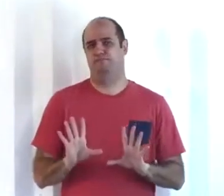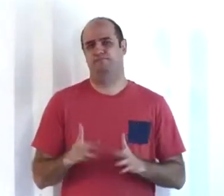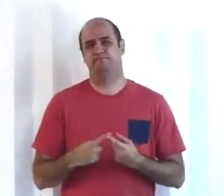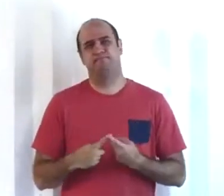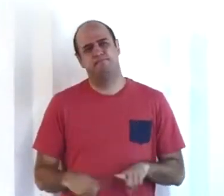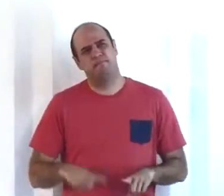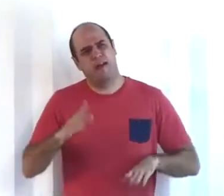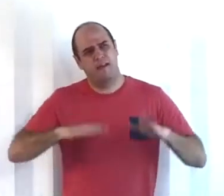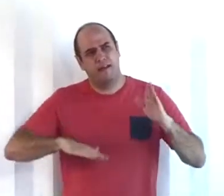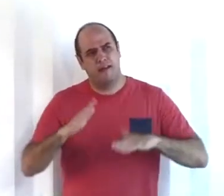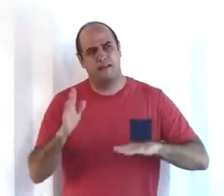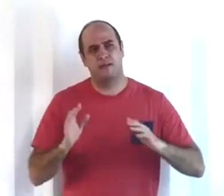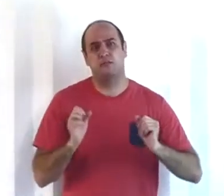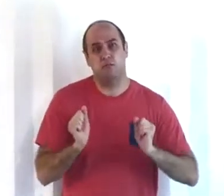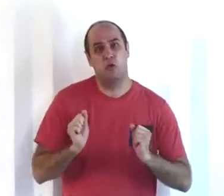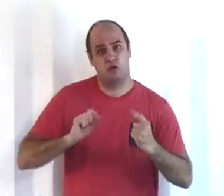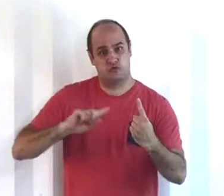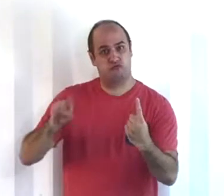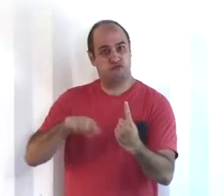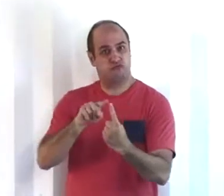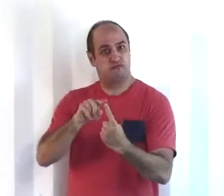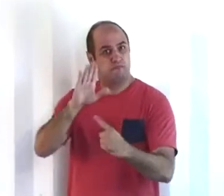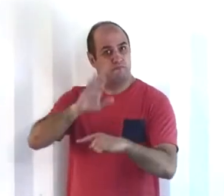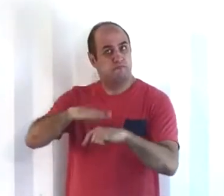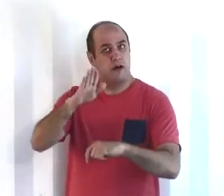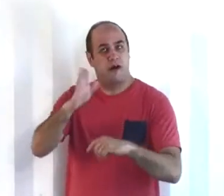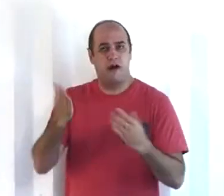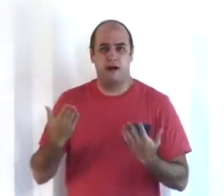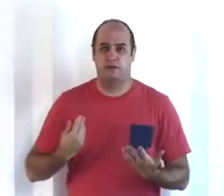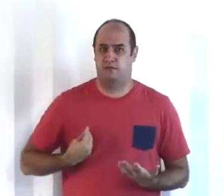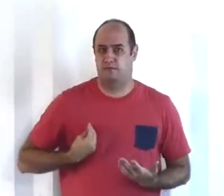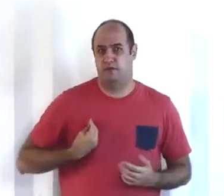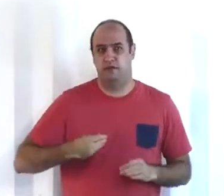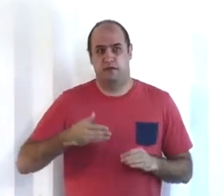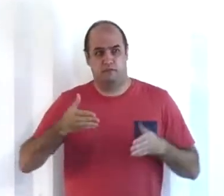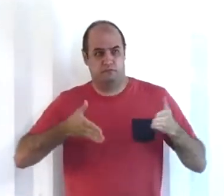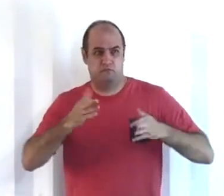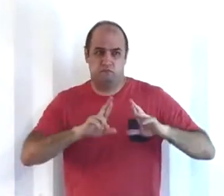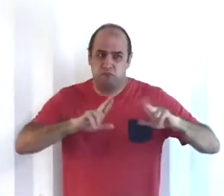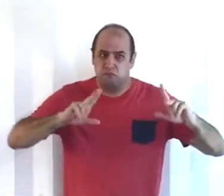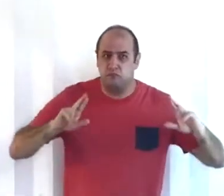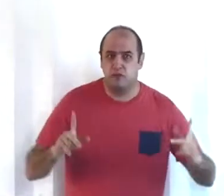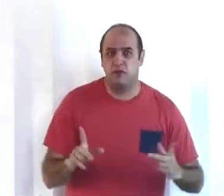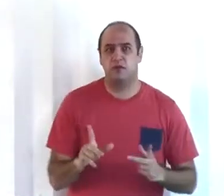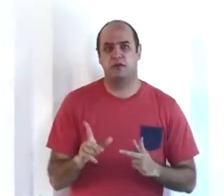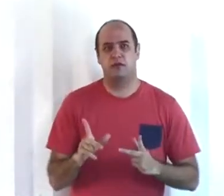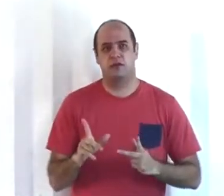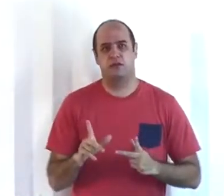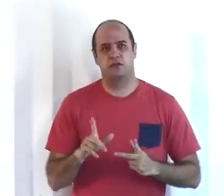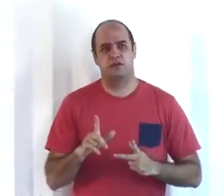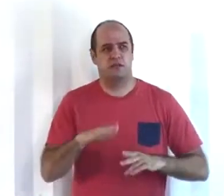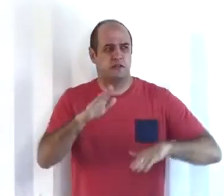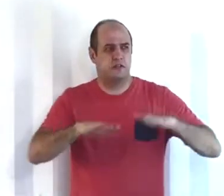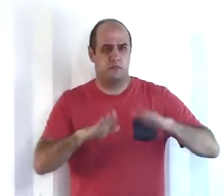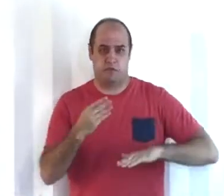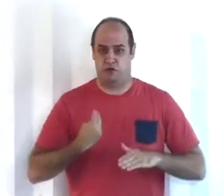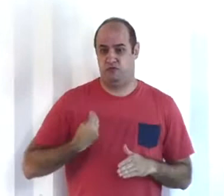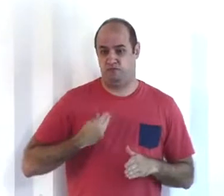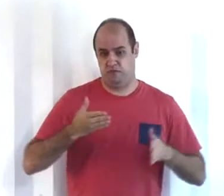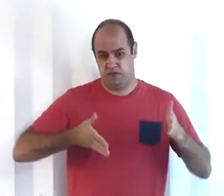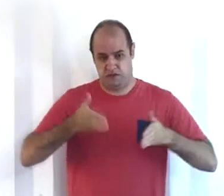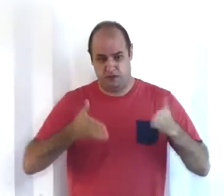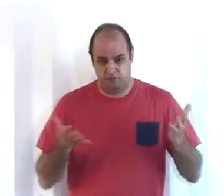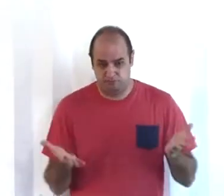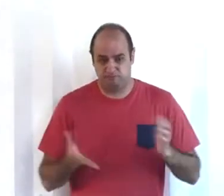o ideal pode ser mais elevado, em outros momentos, pela realidade dos fatos, o ideal precisa ser adequado à realidade. Nós